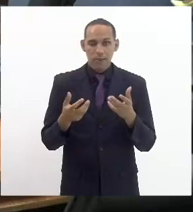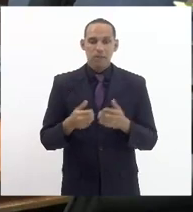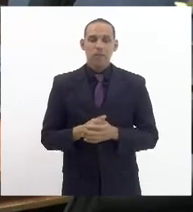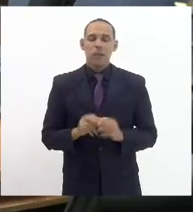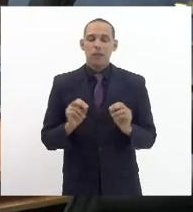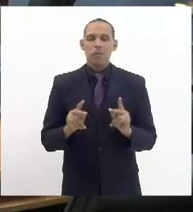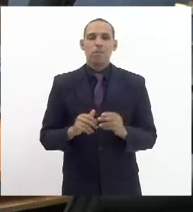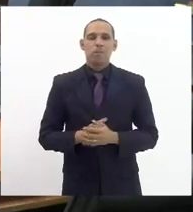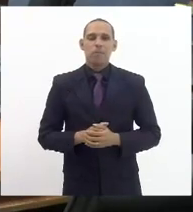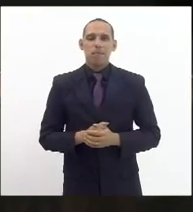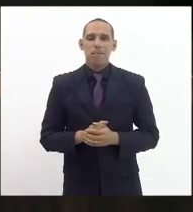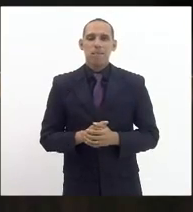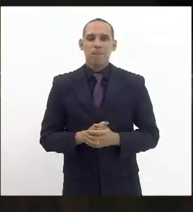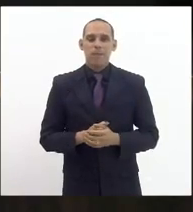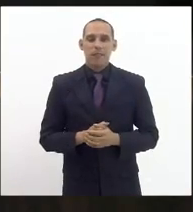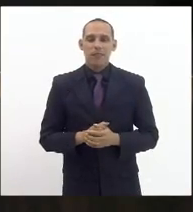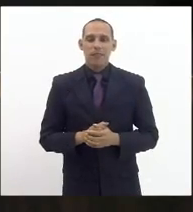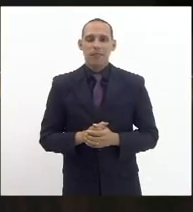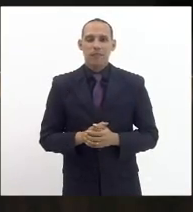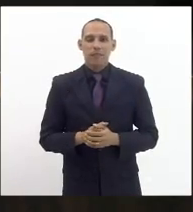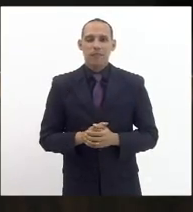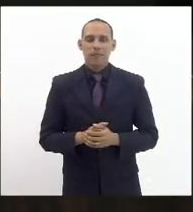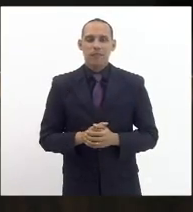Ok. Eu...